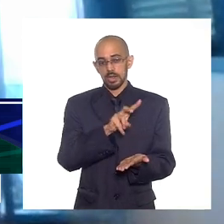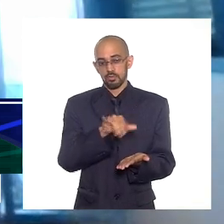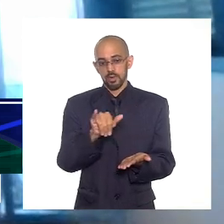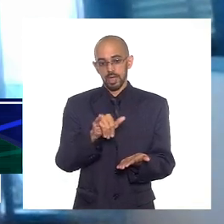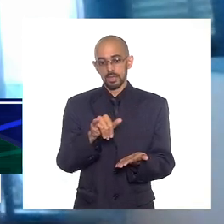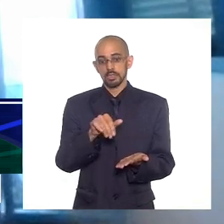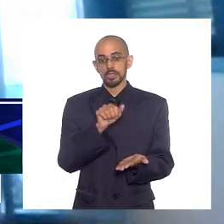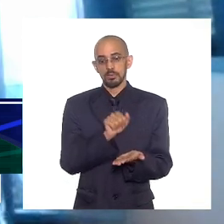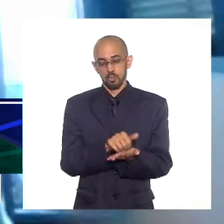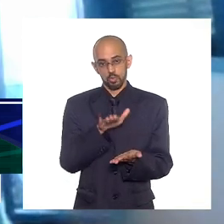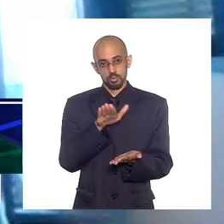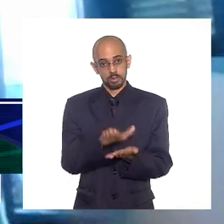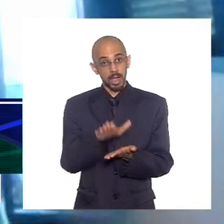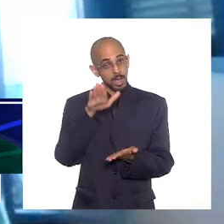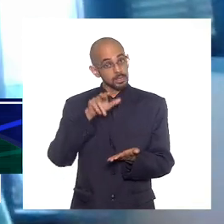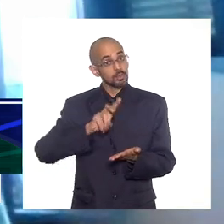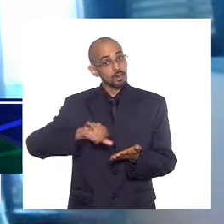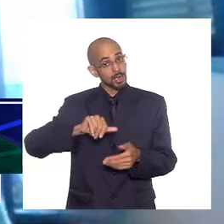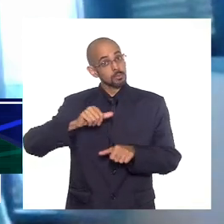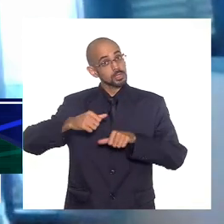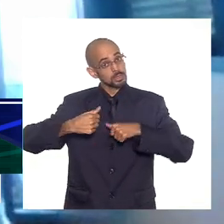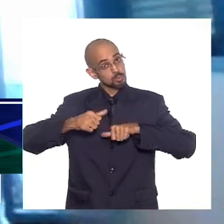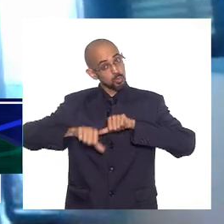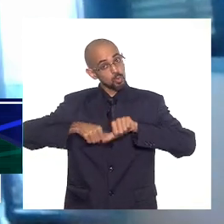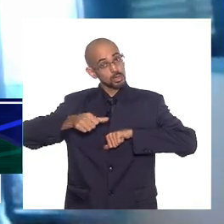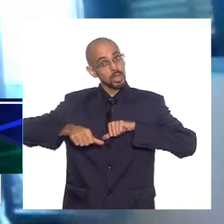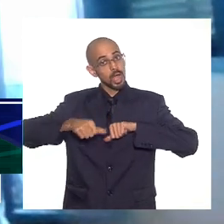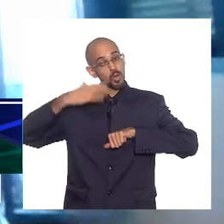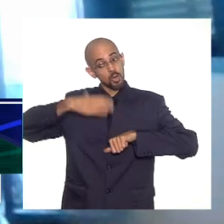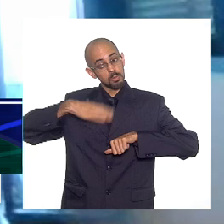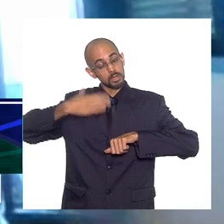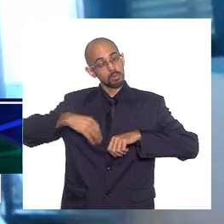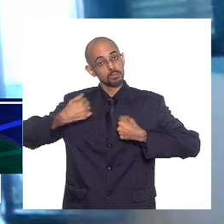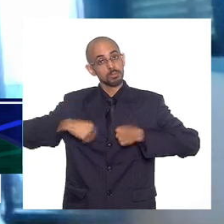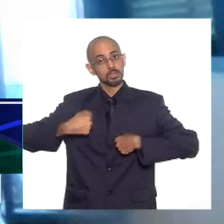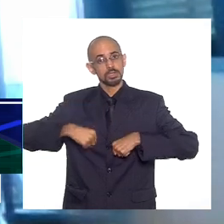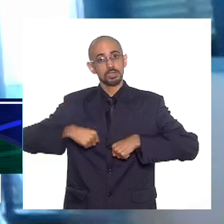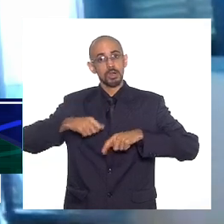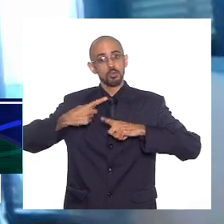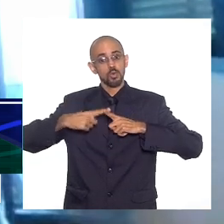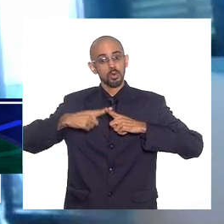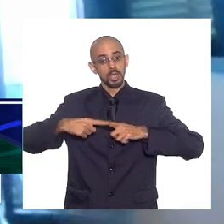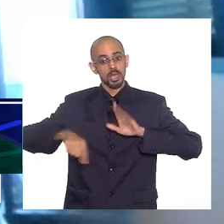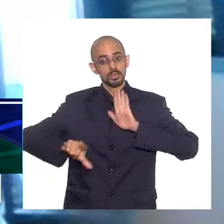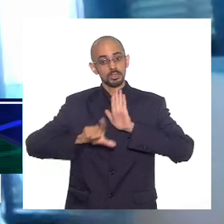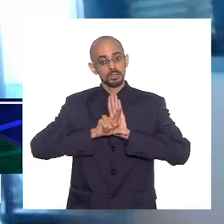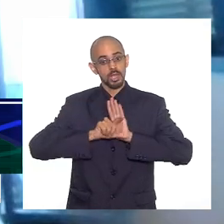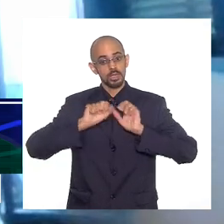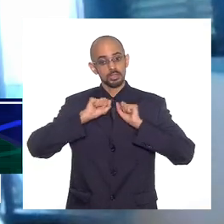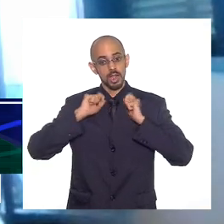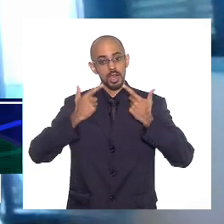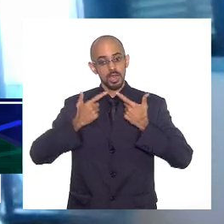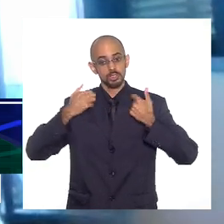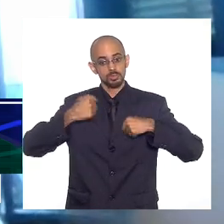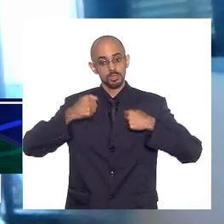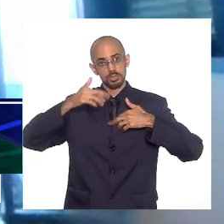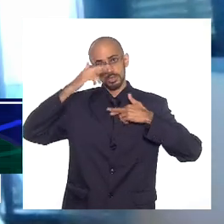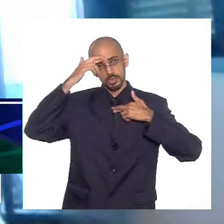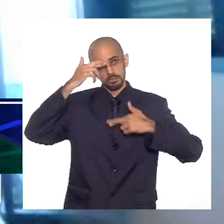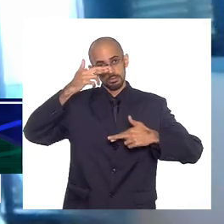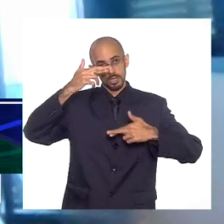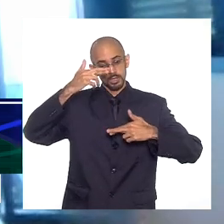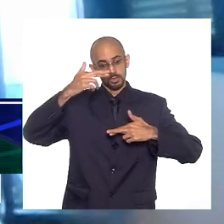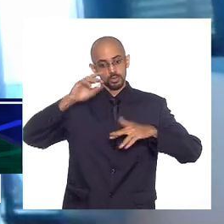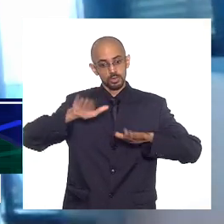vai ser multada e vai ter que mudar o comportamento. As leis da Assembleia têm que ser respeitadas. Então,